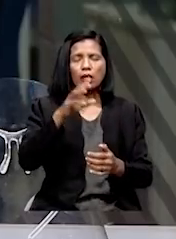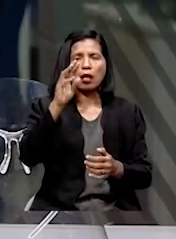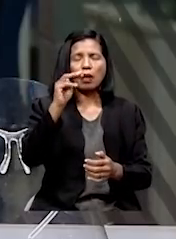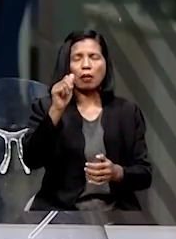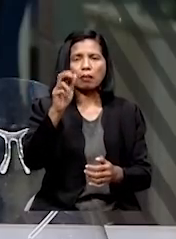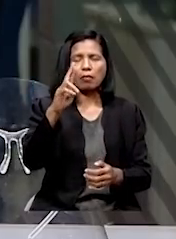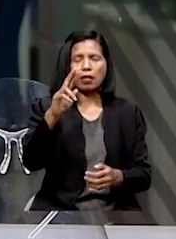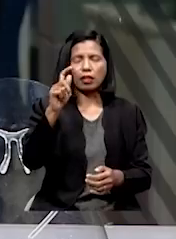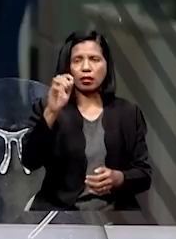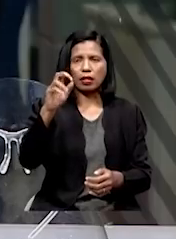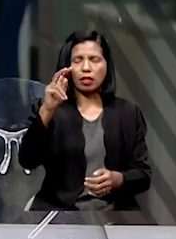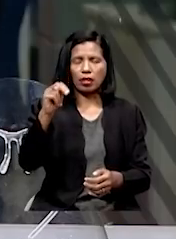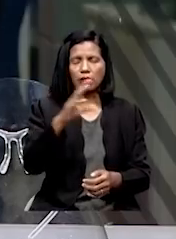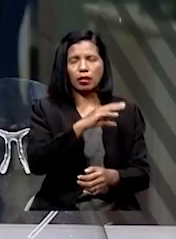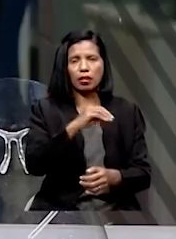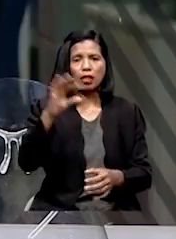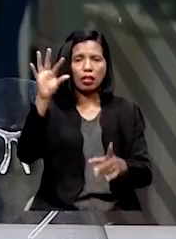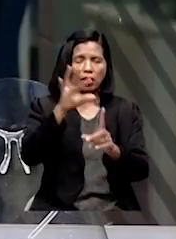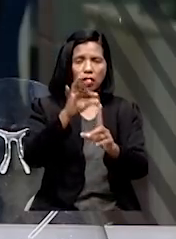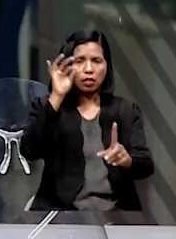Guzmão e a eleição presidencial.